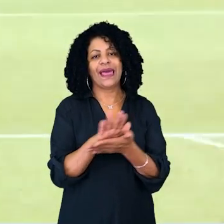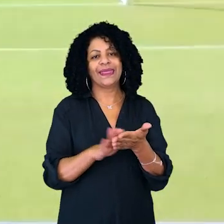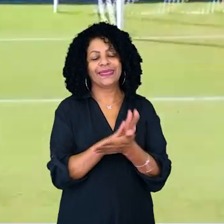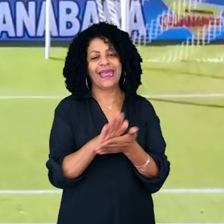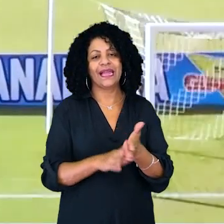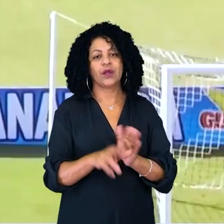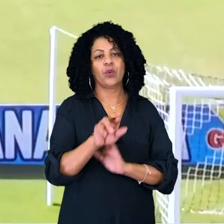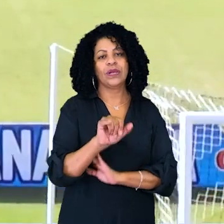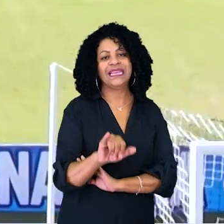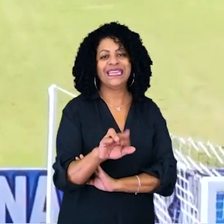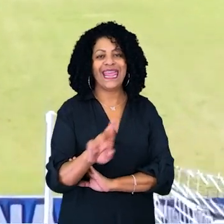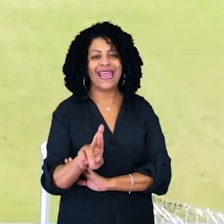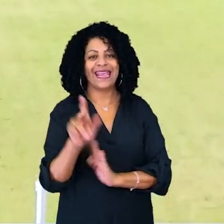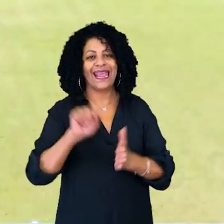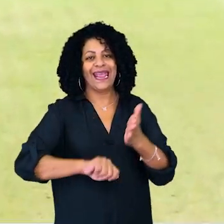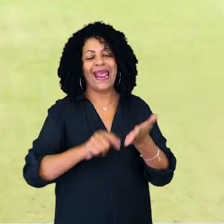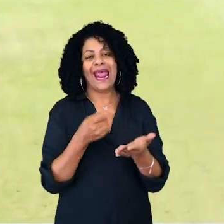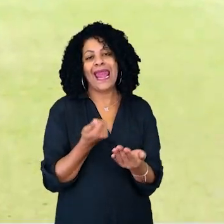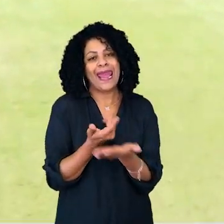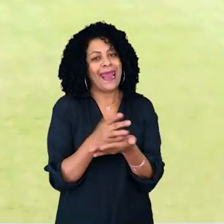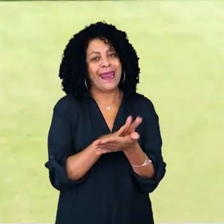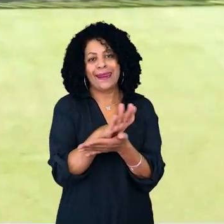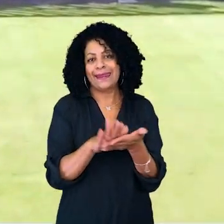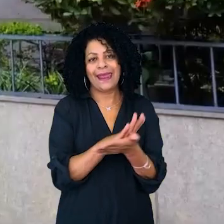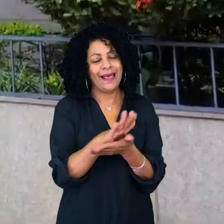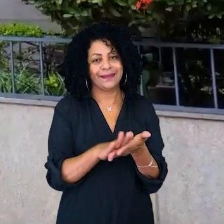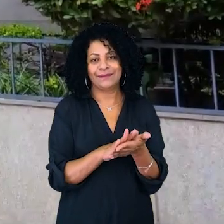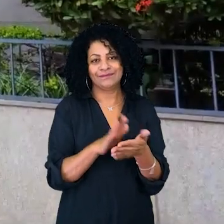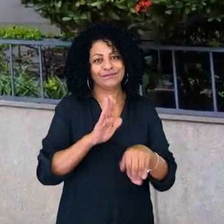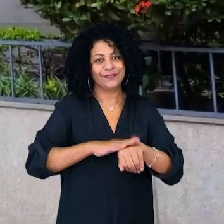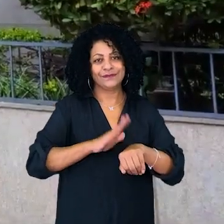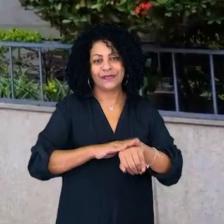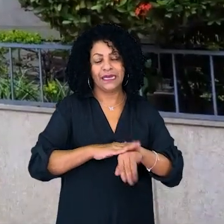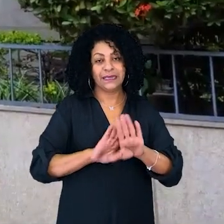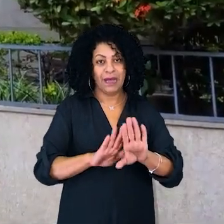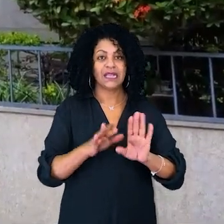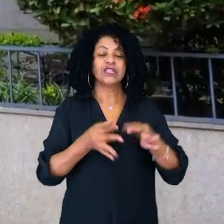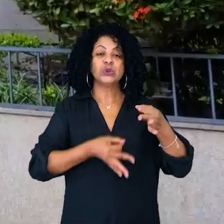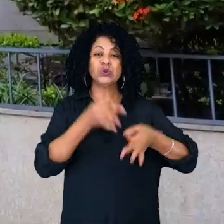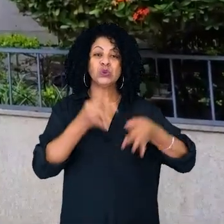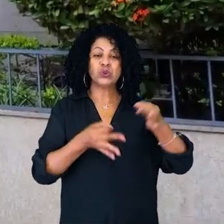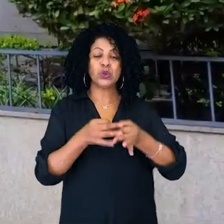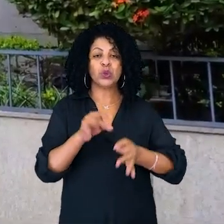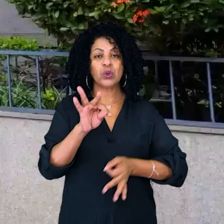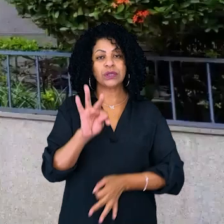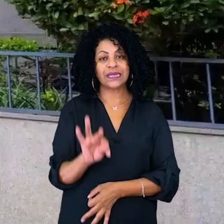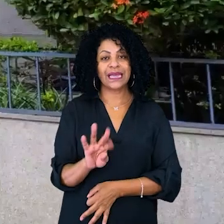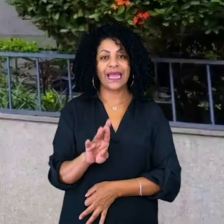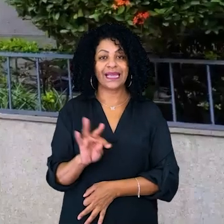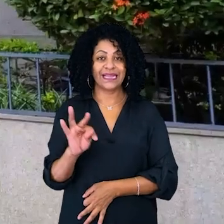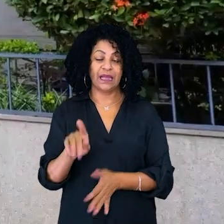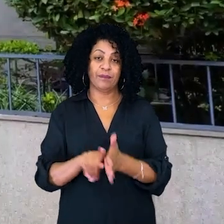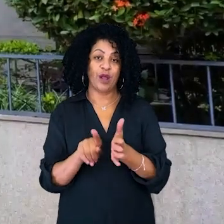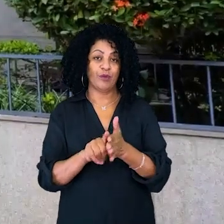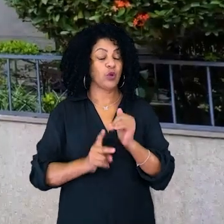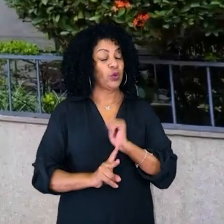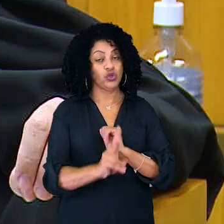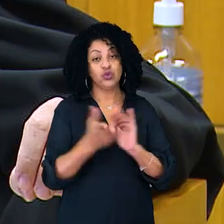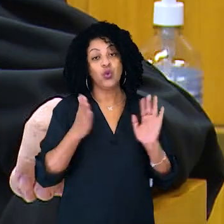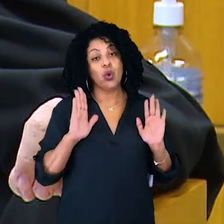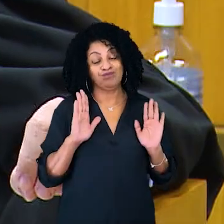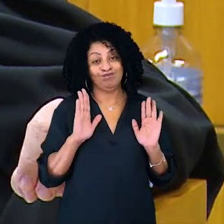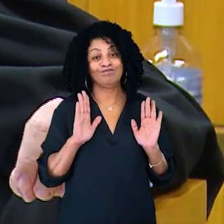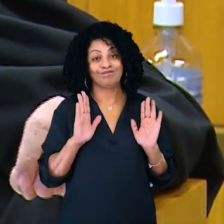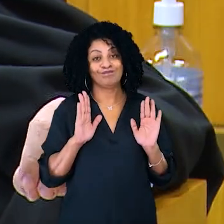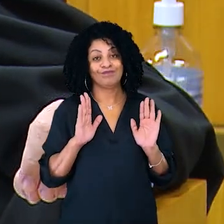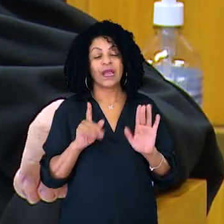renda justamente por não ter remuneração suficiente. Apesar da justificativa, o TRT manteve a sentença.